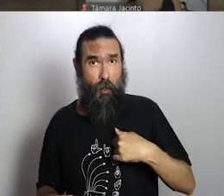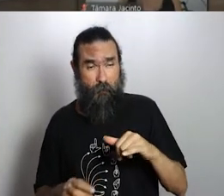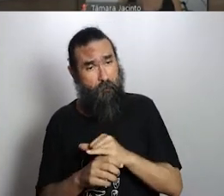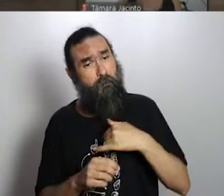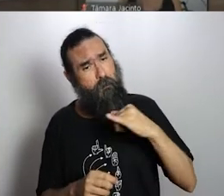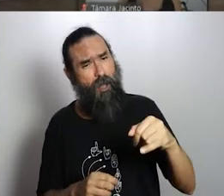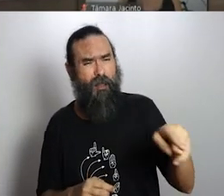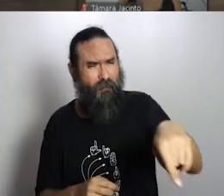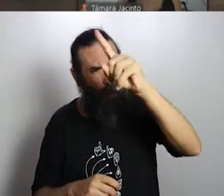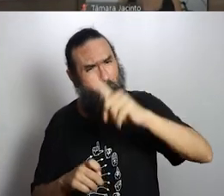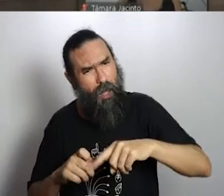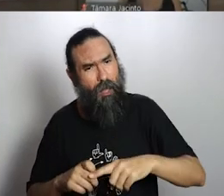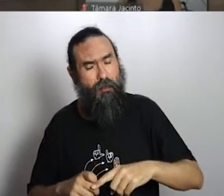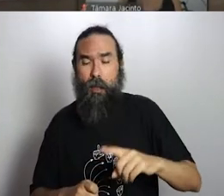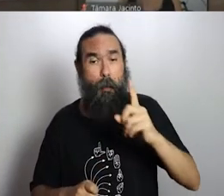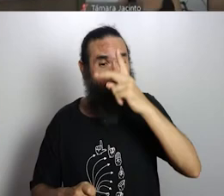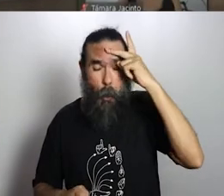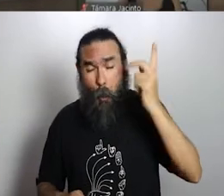o ramo.